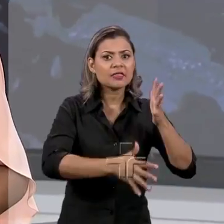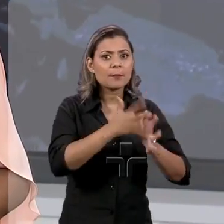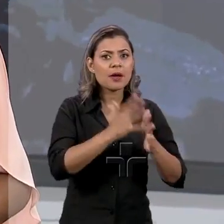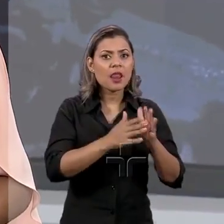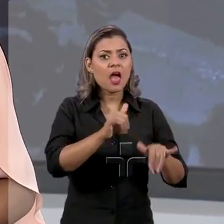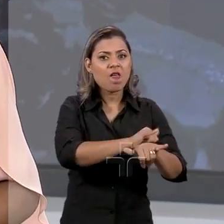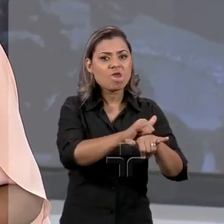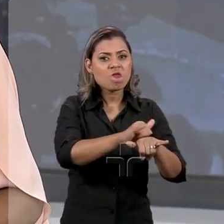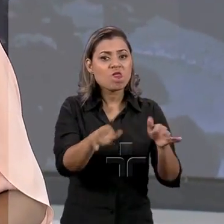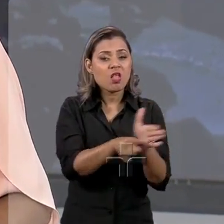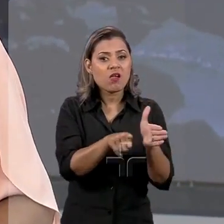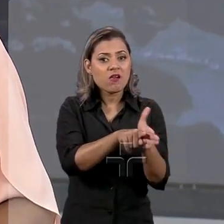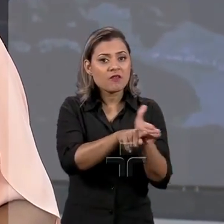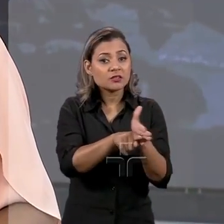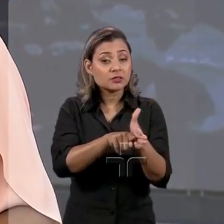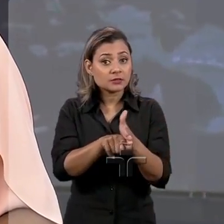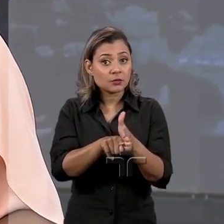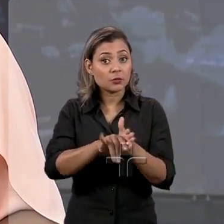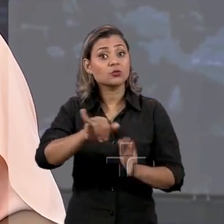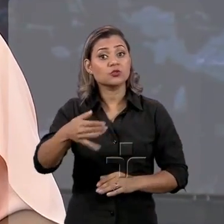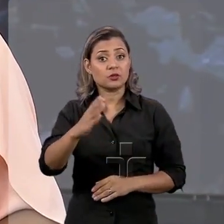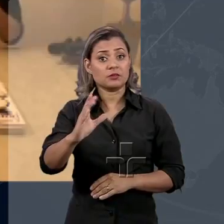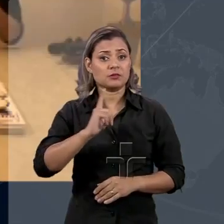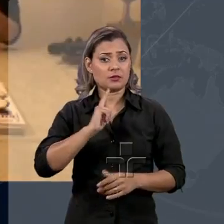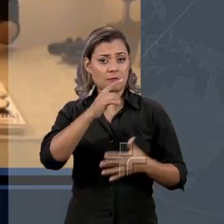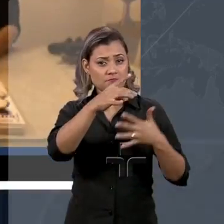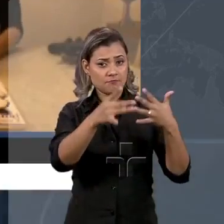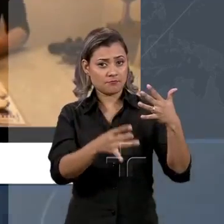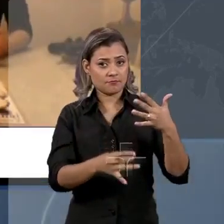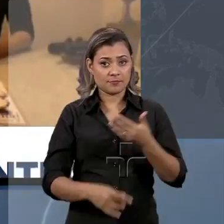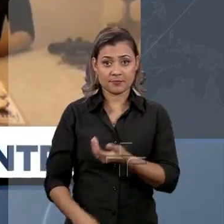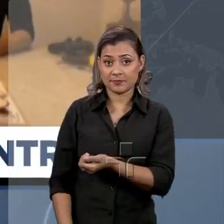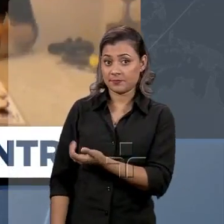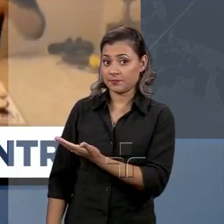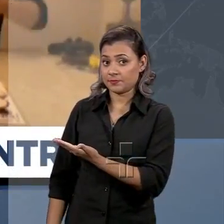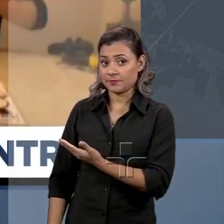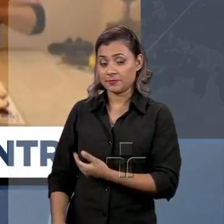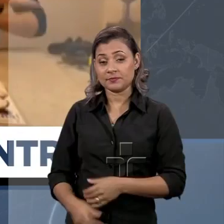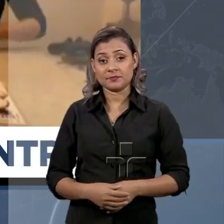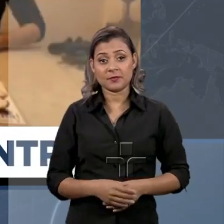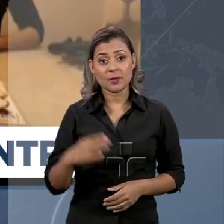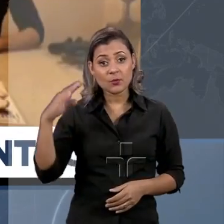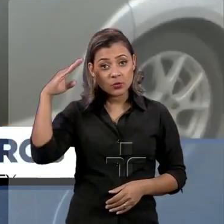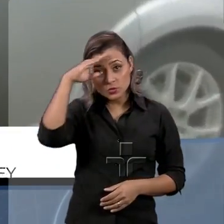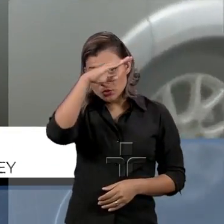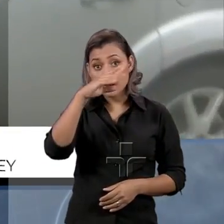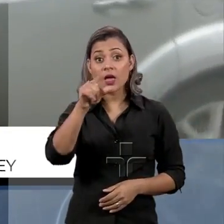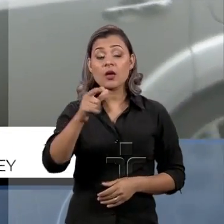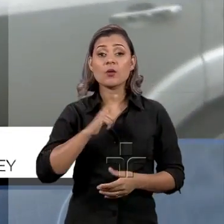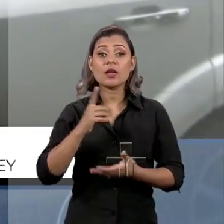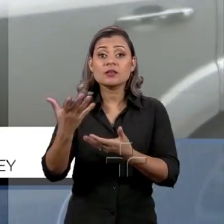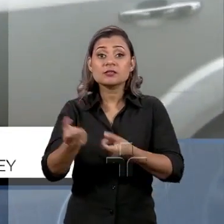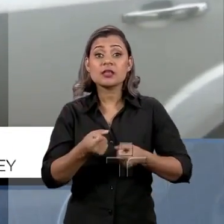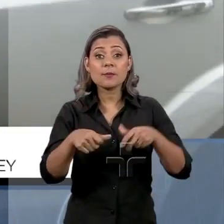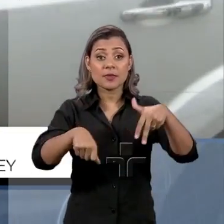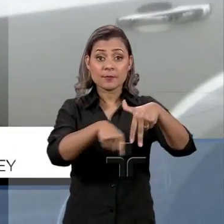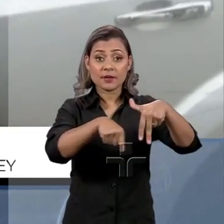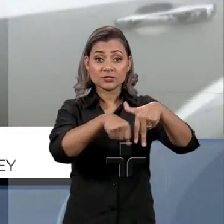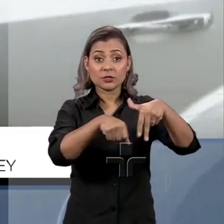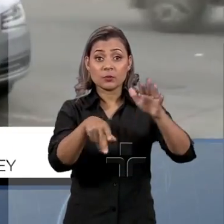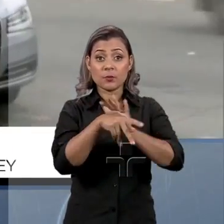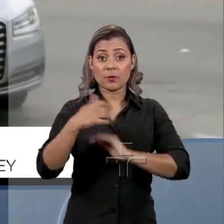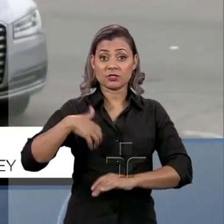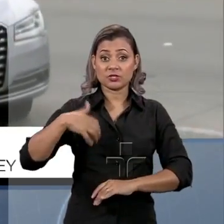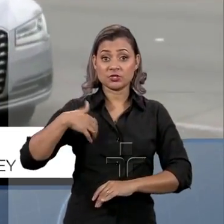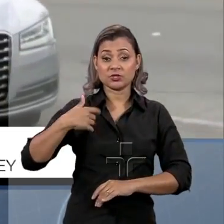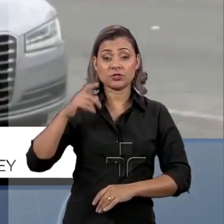Jato. E o Jornal da Cultura tem muito mais. Jair Bolsonaro recebe embaixadores da